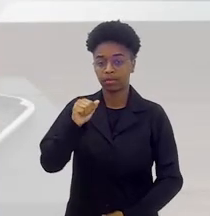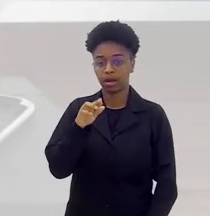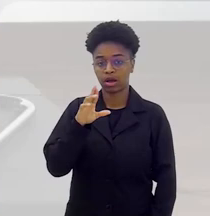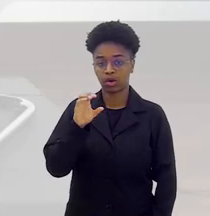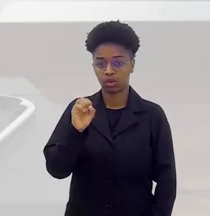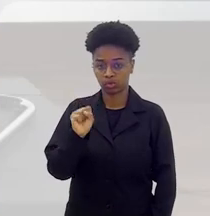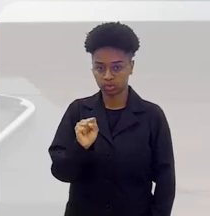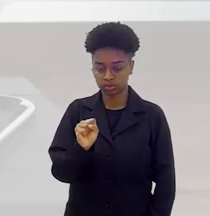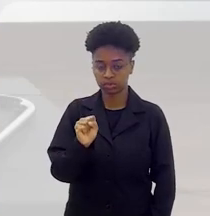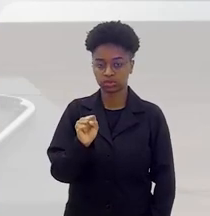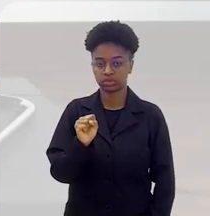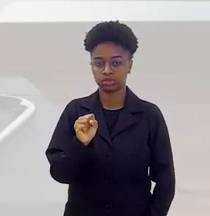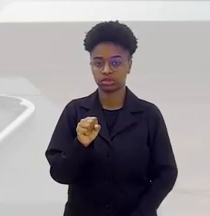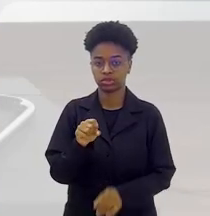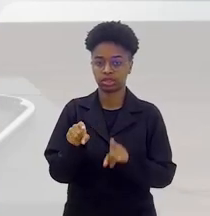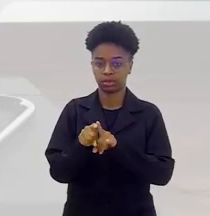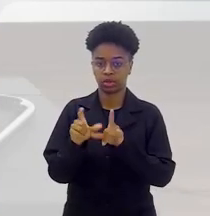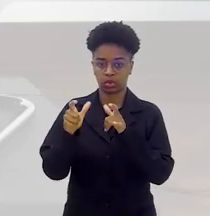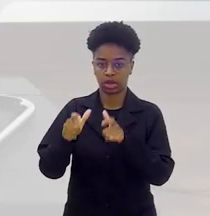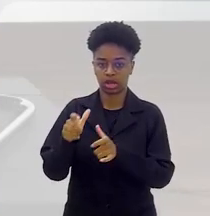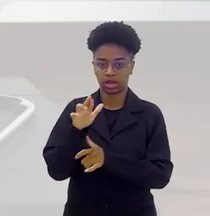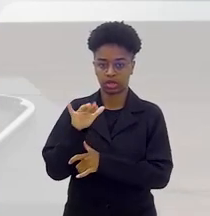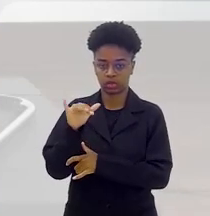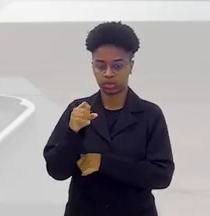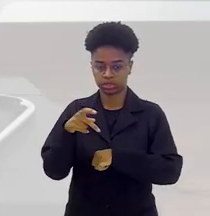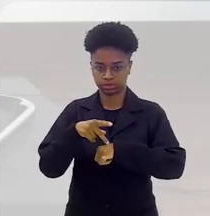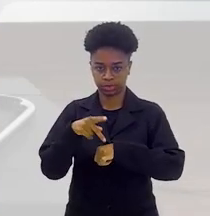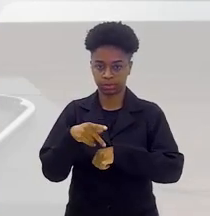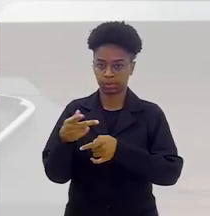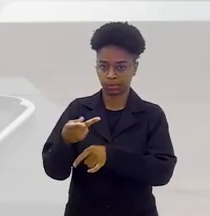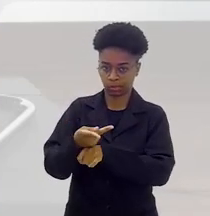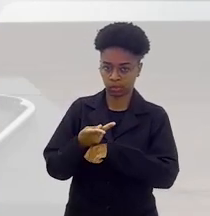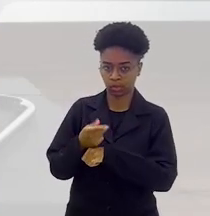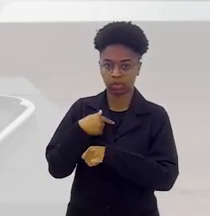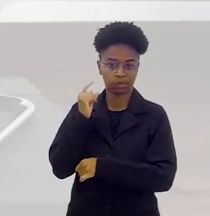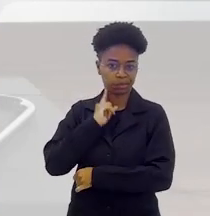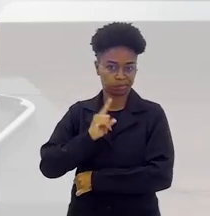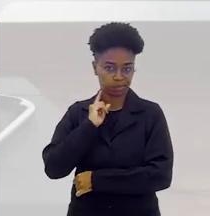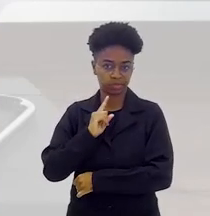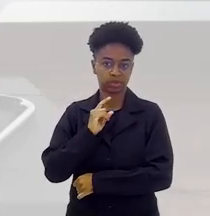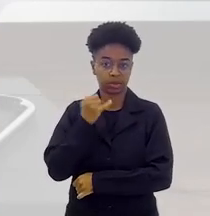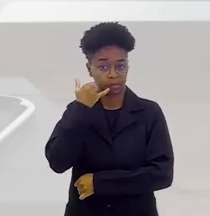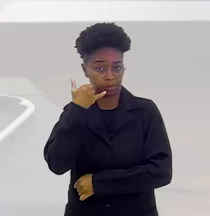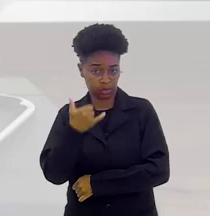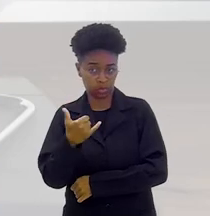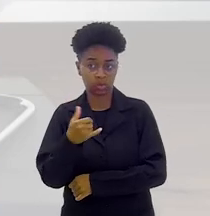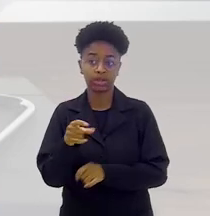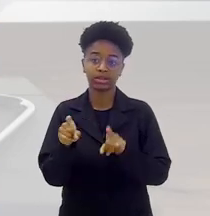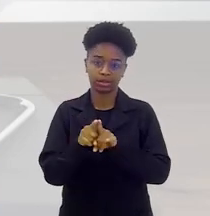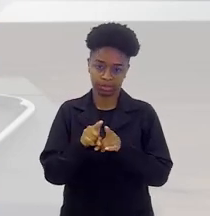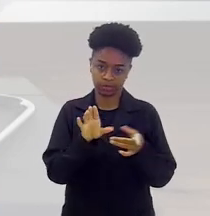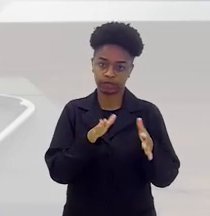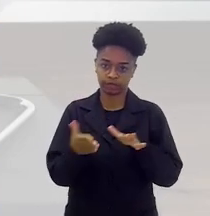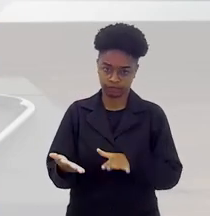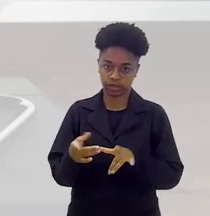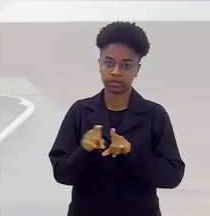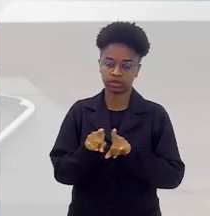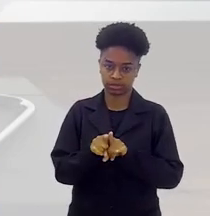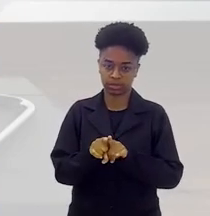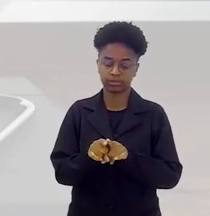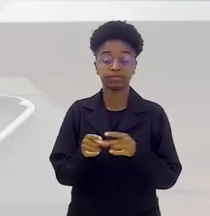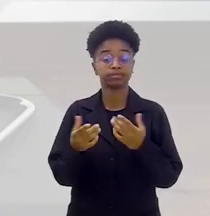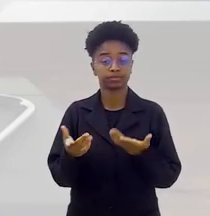E o padre Marcos, ele do Rio das Pedras, ele me procurou. Eu estava em Minas Gerais e ele me ligou. Falou assim, olha, e também perdemos na pandemia. Perdemos